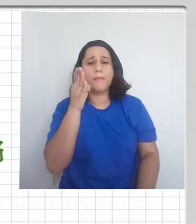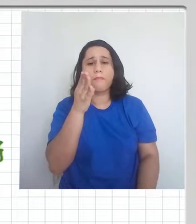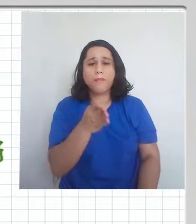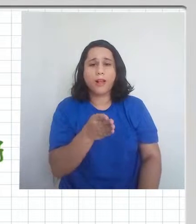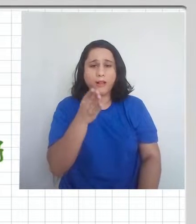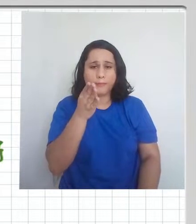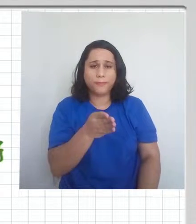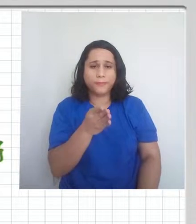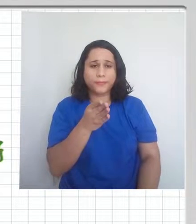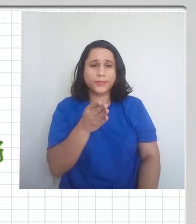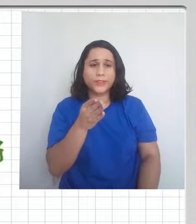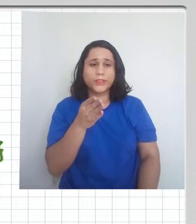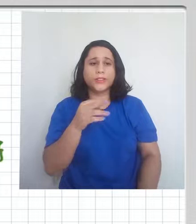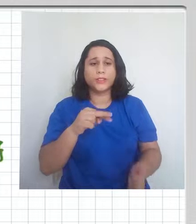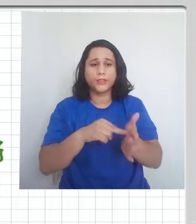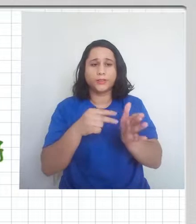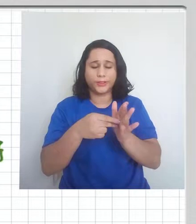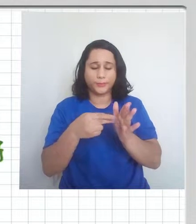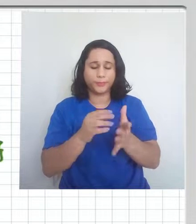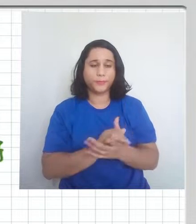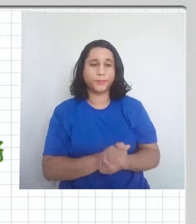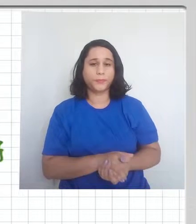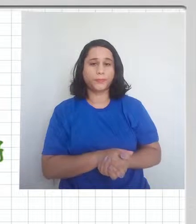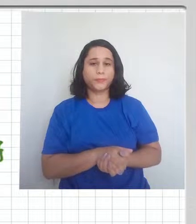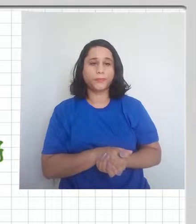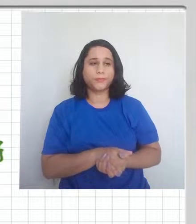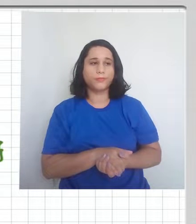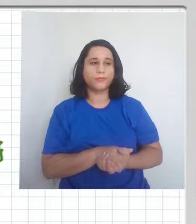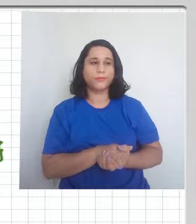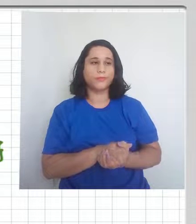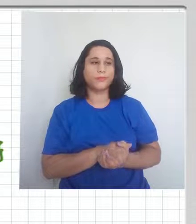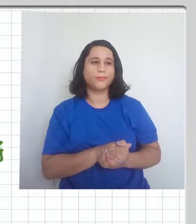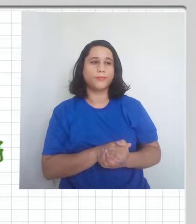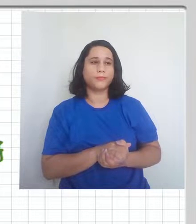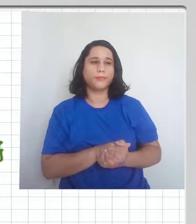aí, ela significa